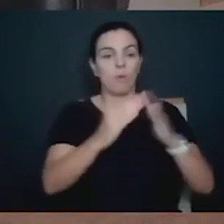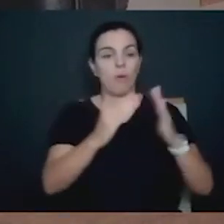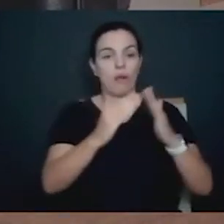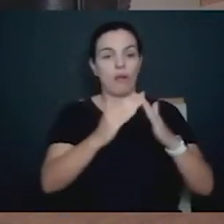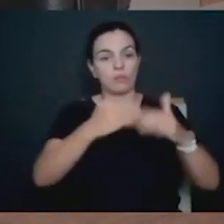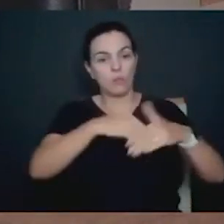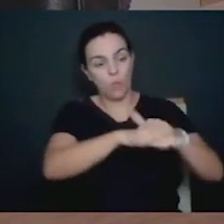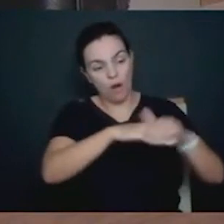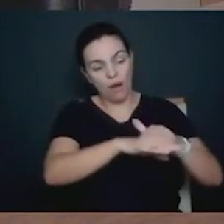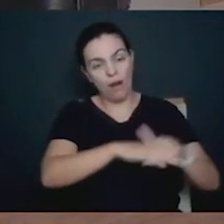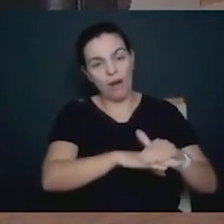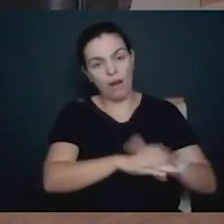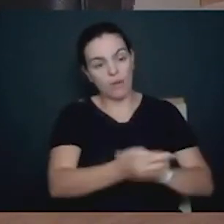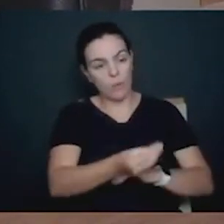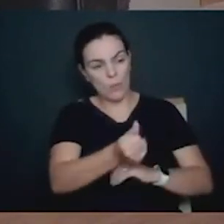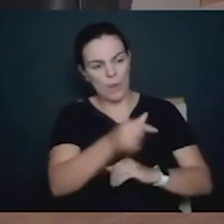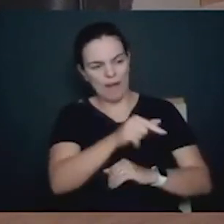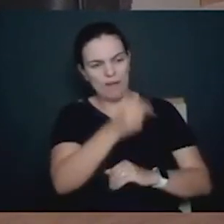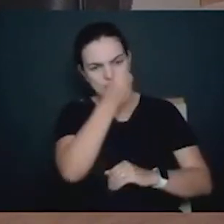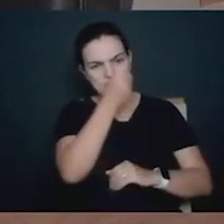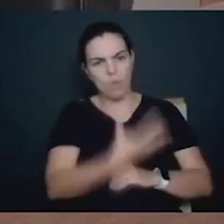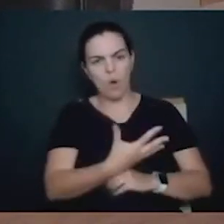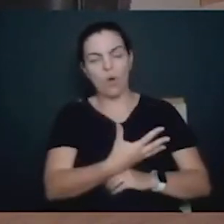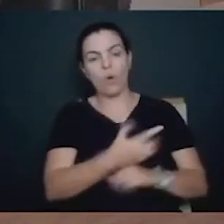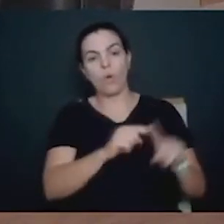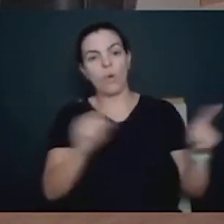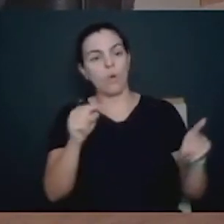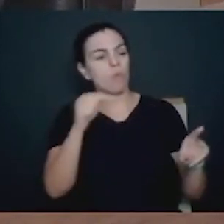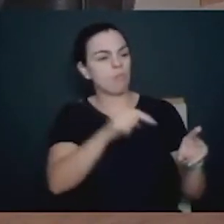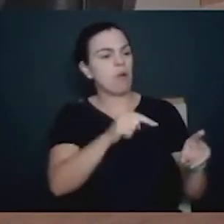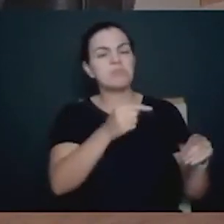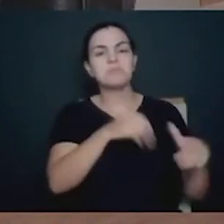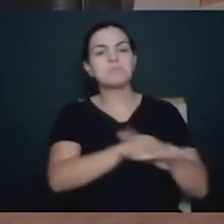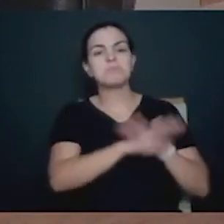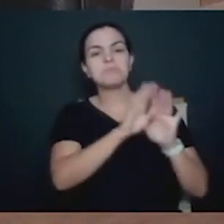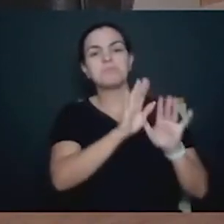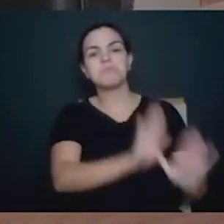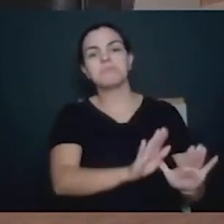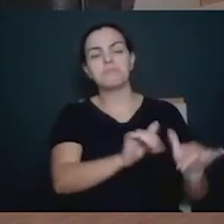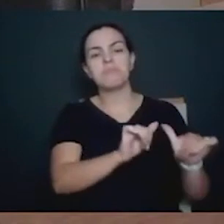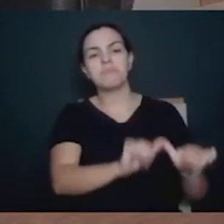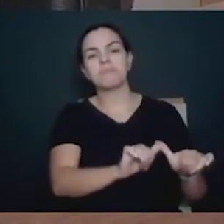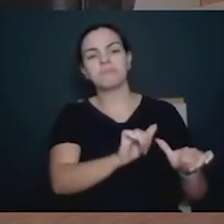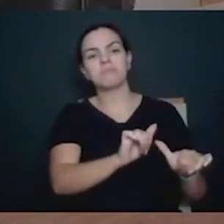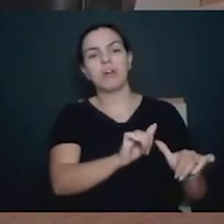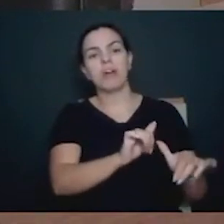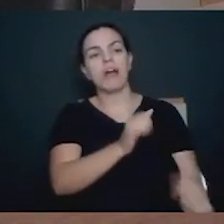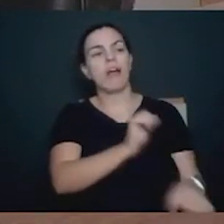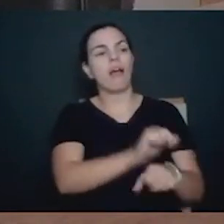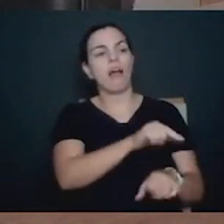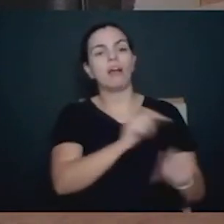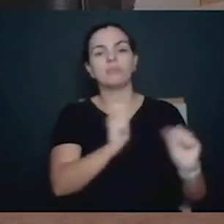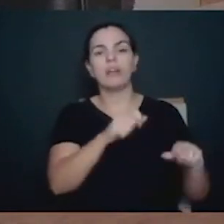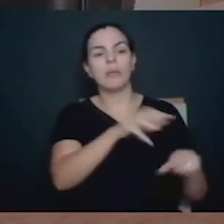seminovos, e acabavam não tendo uma condição, presidente Facnello, ou até mesmo uma opção para que pudesse serem feitas essas doações. Eu